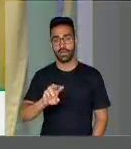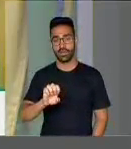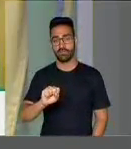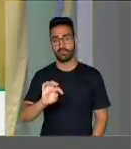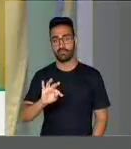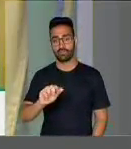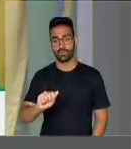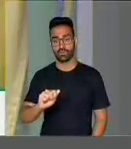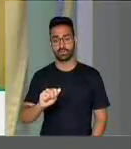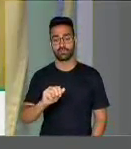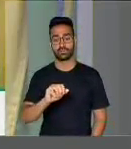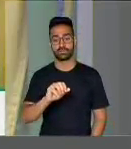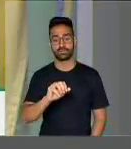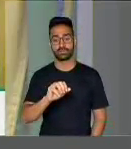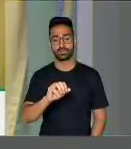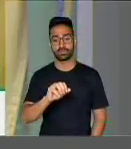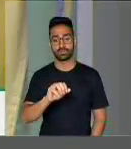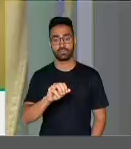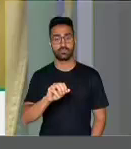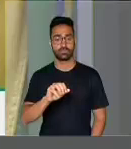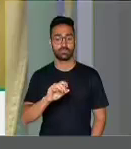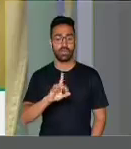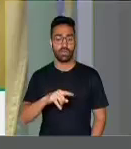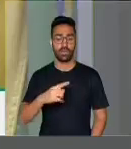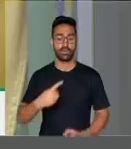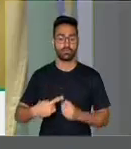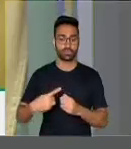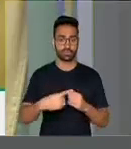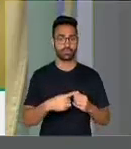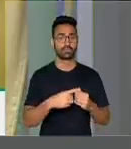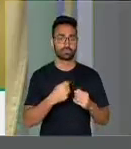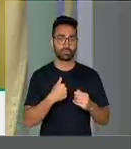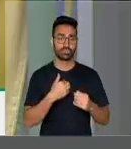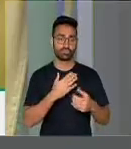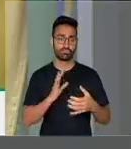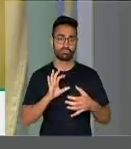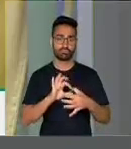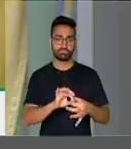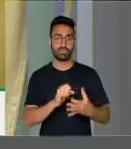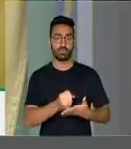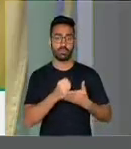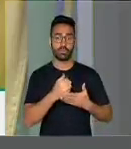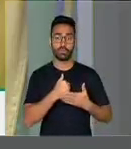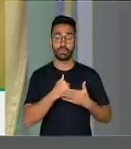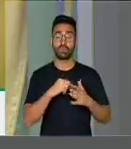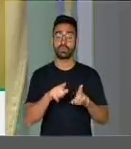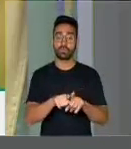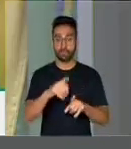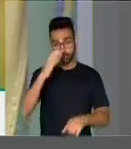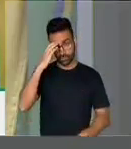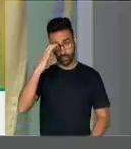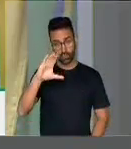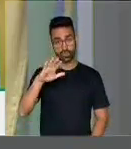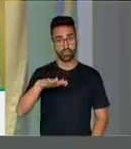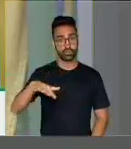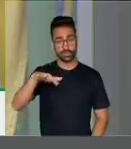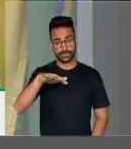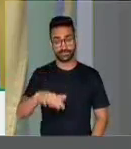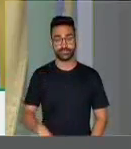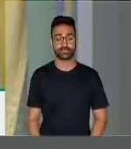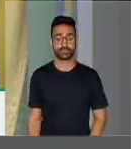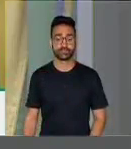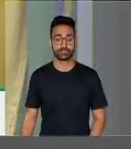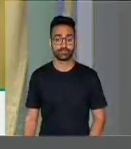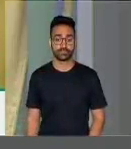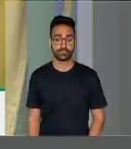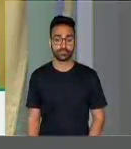Paraíso e Sertaneja, que são os municípios da minha base, e também de Curitiba e região metropolitana.